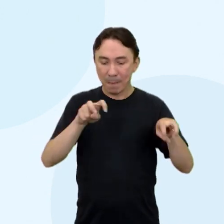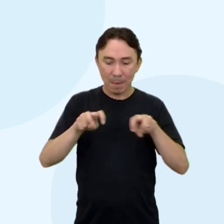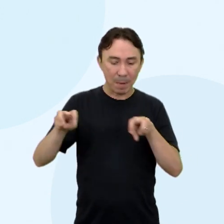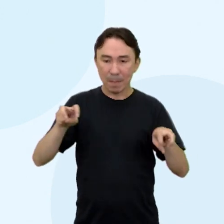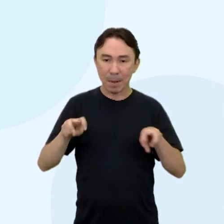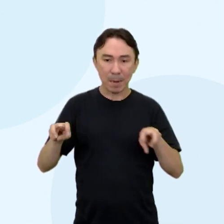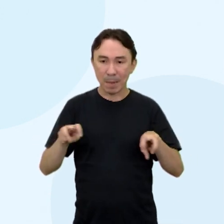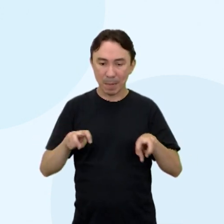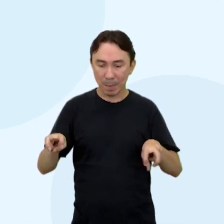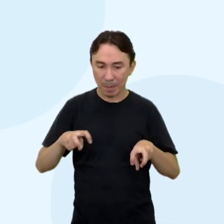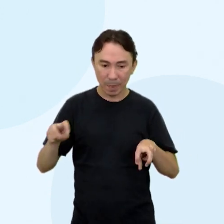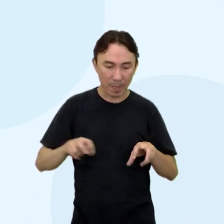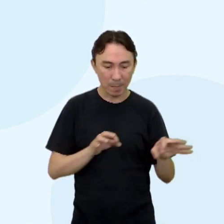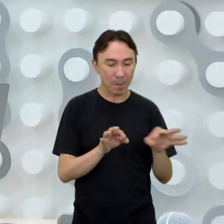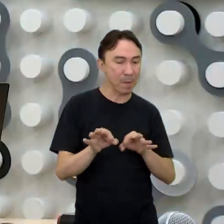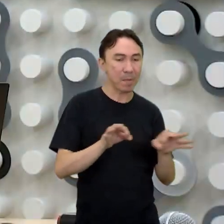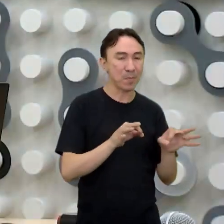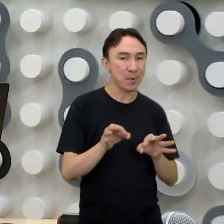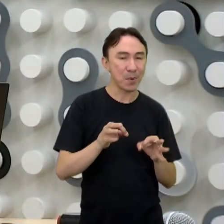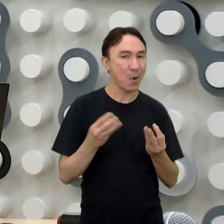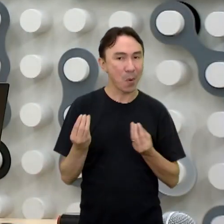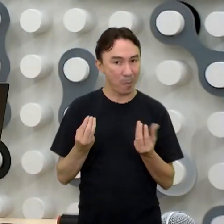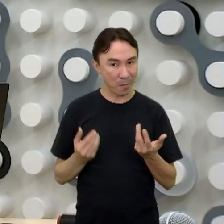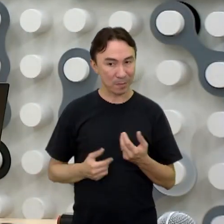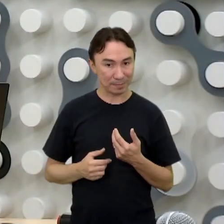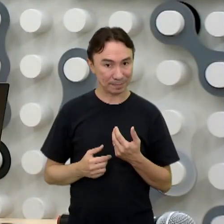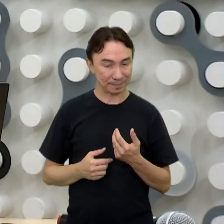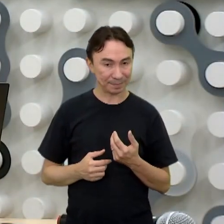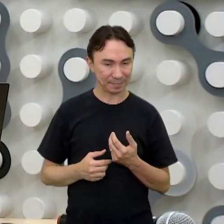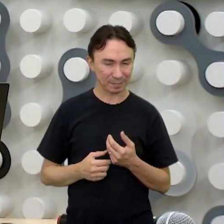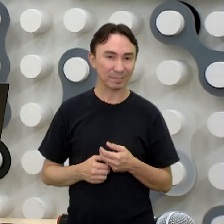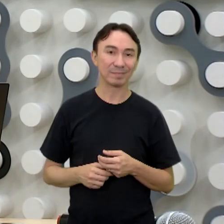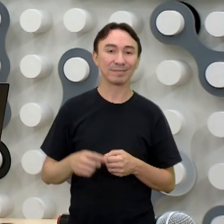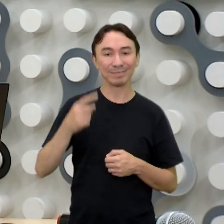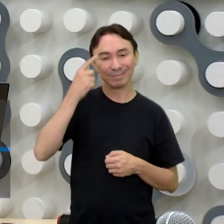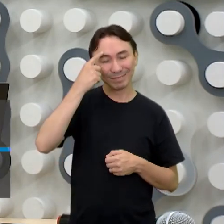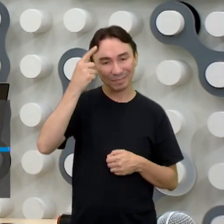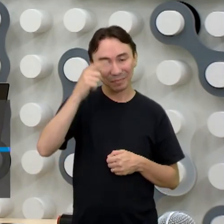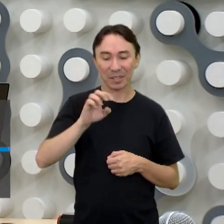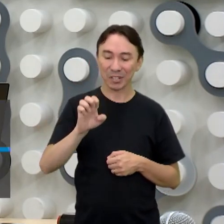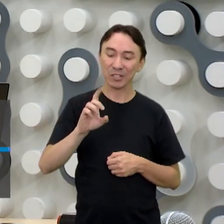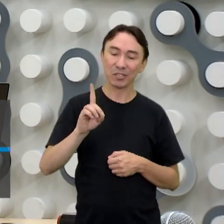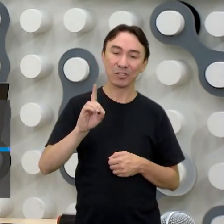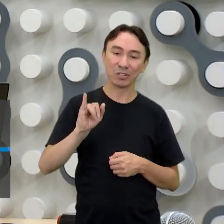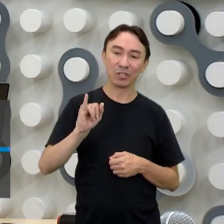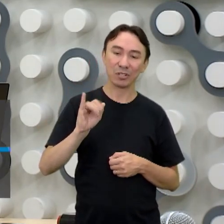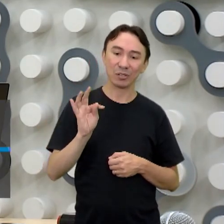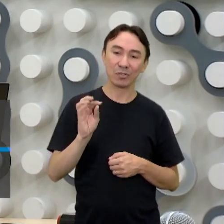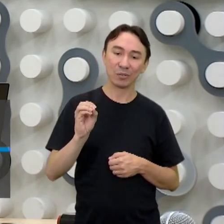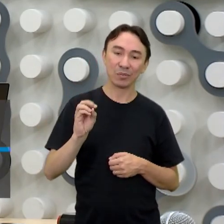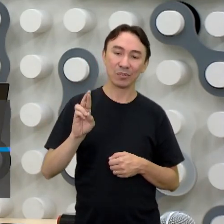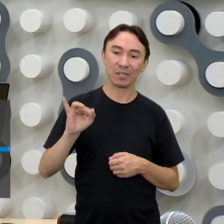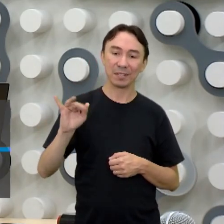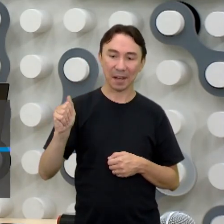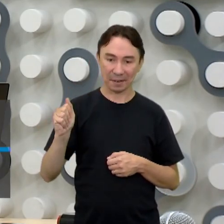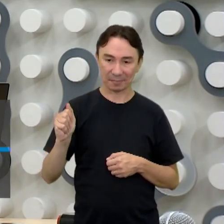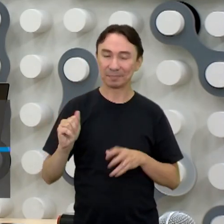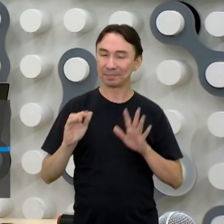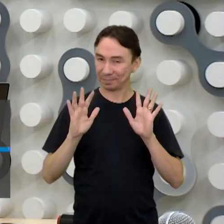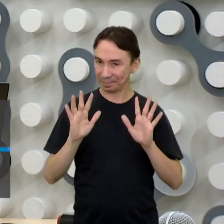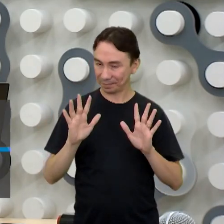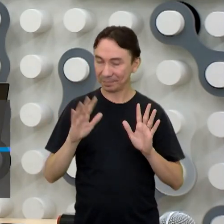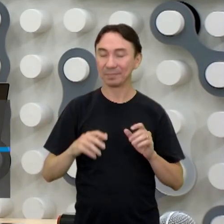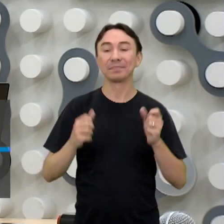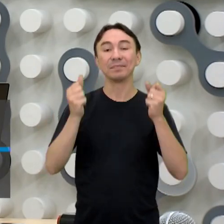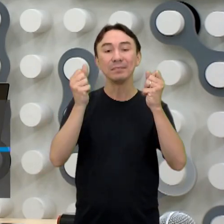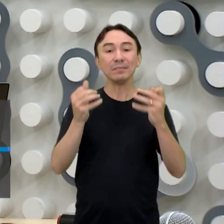jornal? Funciona assim. Na última aula eu falei assim, tem as editorias, a linha editorial. Alguns jornais, eles